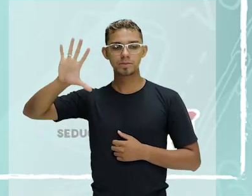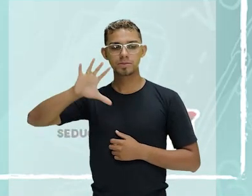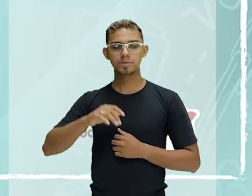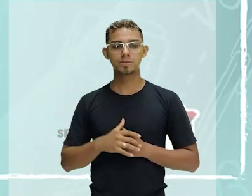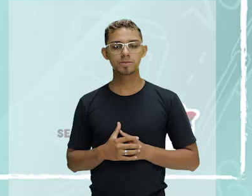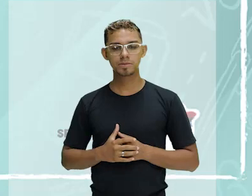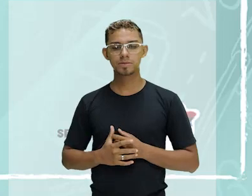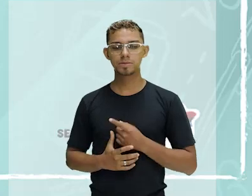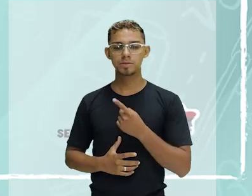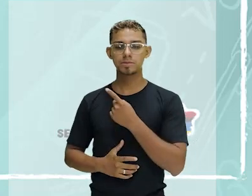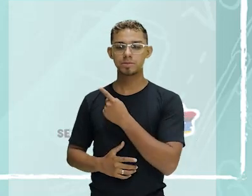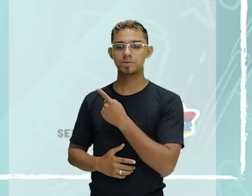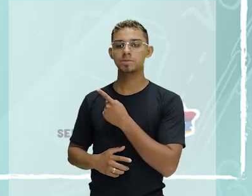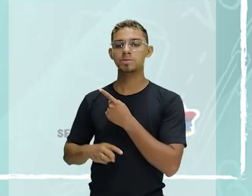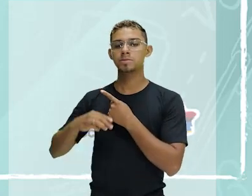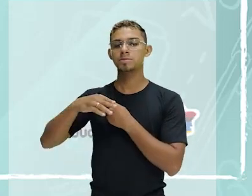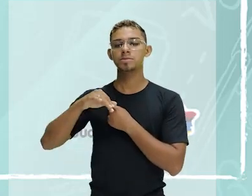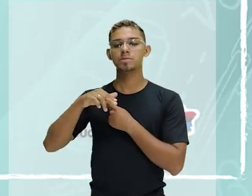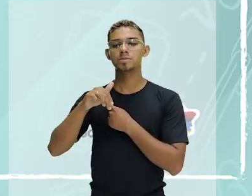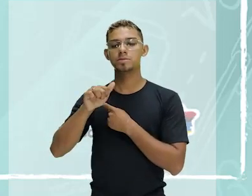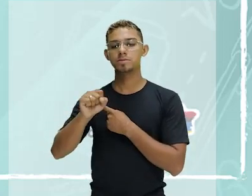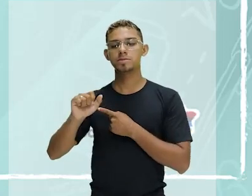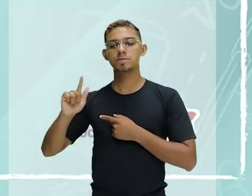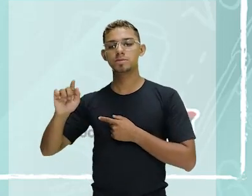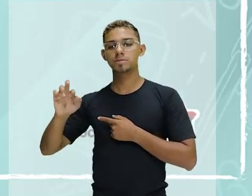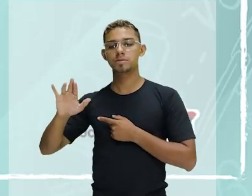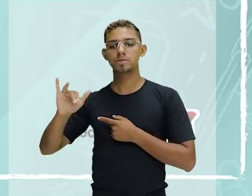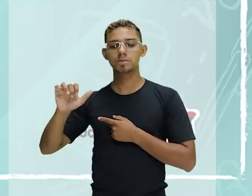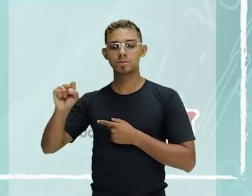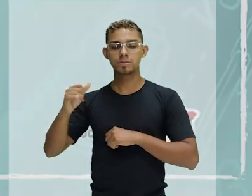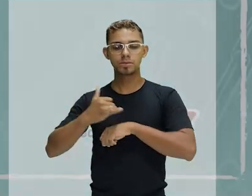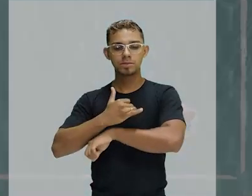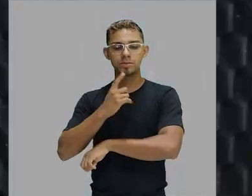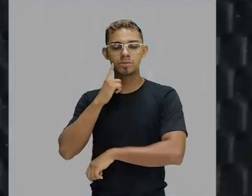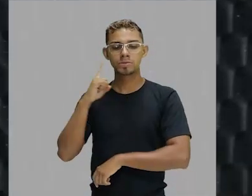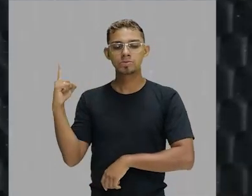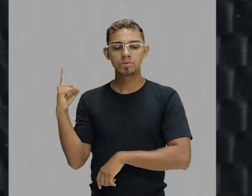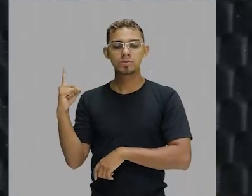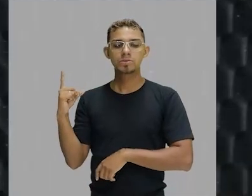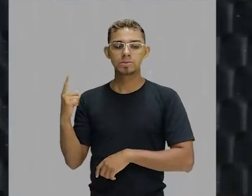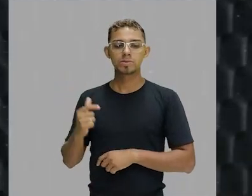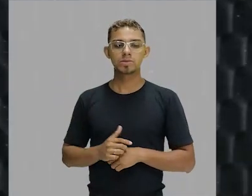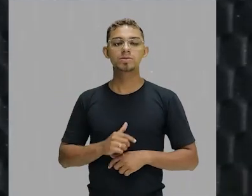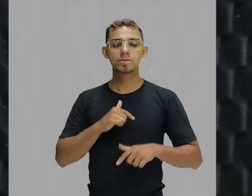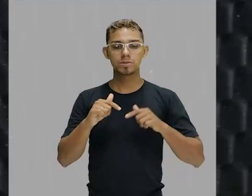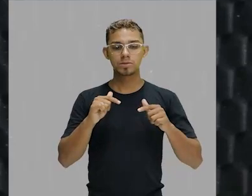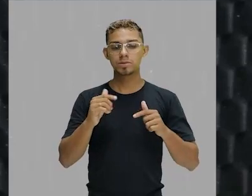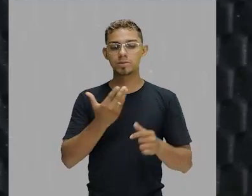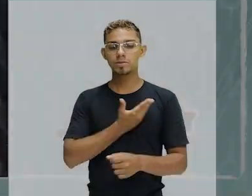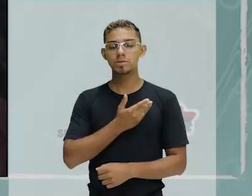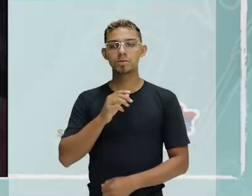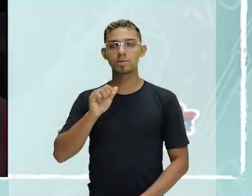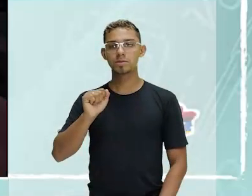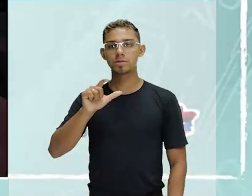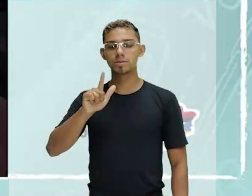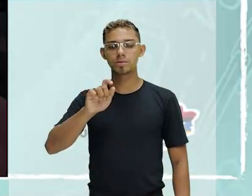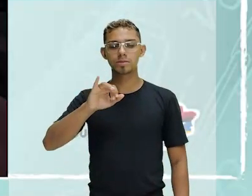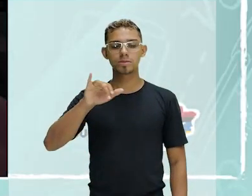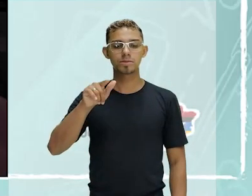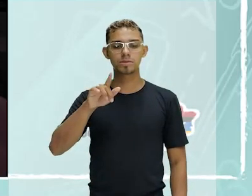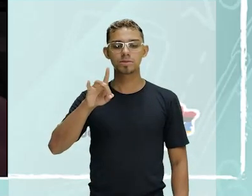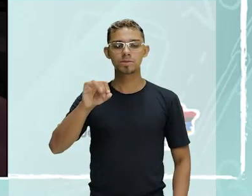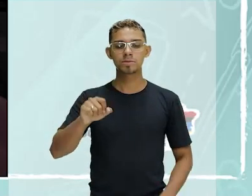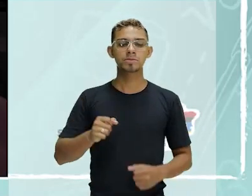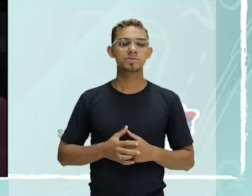Santuário de Bom Jesus do Matozinhos e Congonhas do Campo, em Minas Gerais. Esse aqui é trabalho do nosso amigo Aleijadinho, lembre-se dele. Brasília,